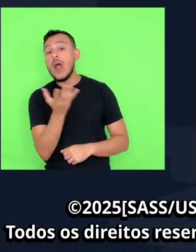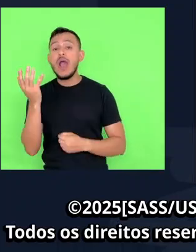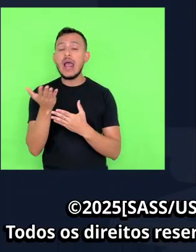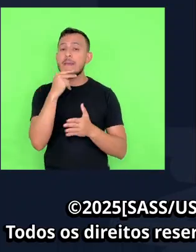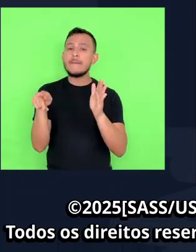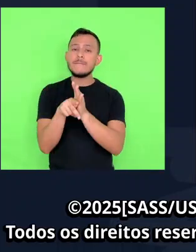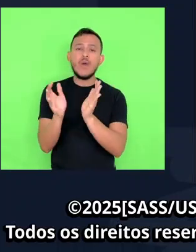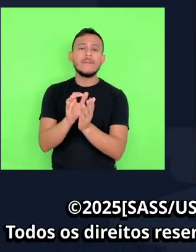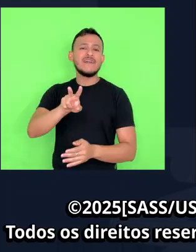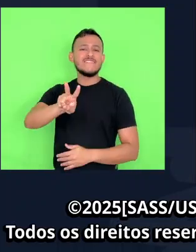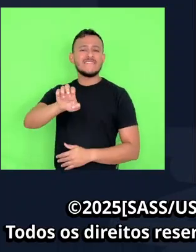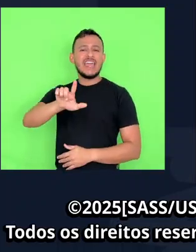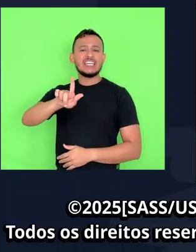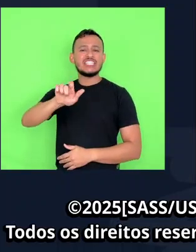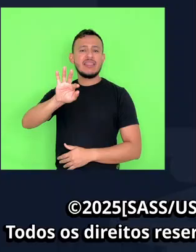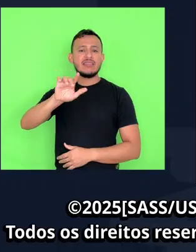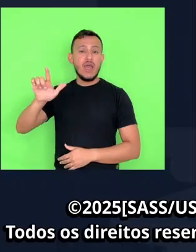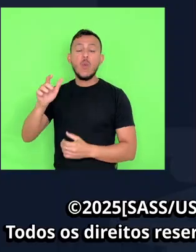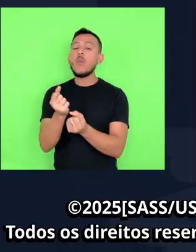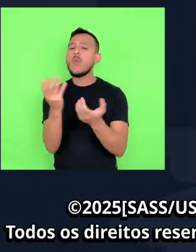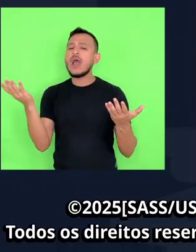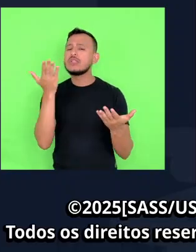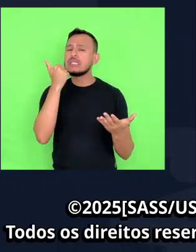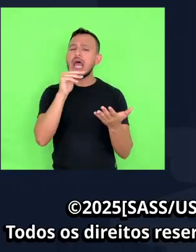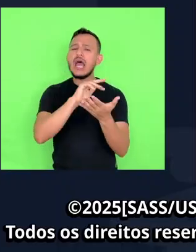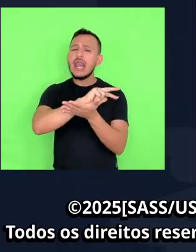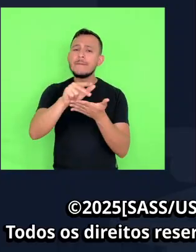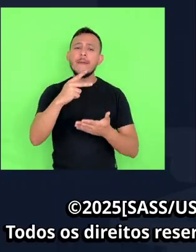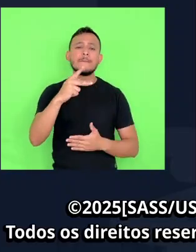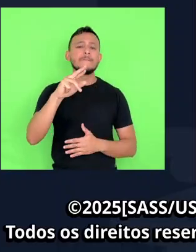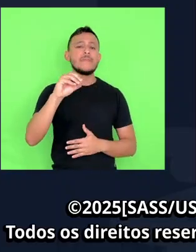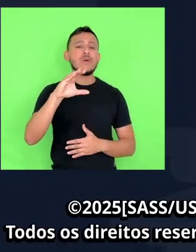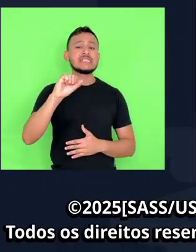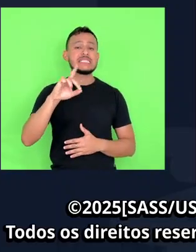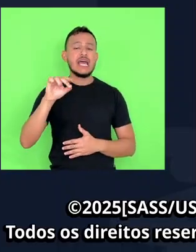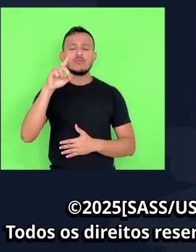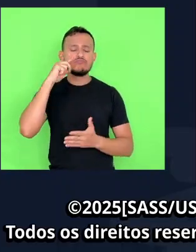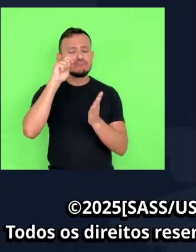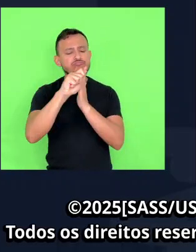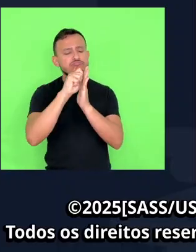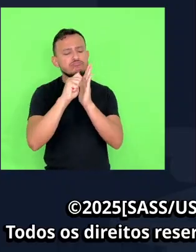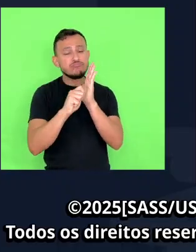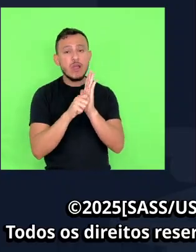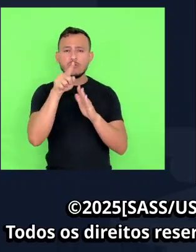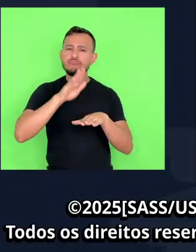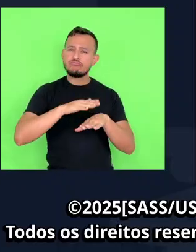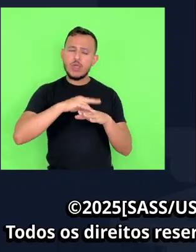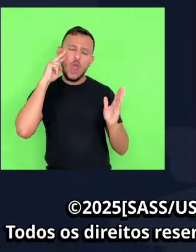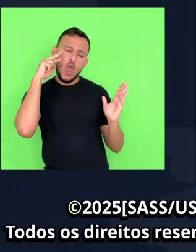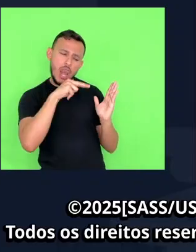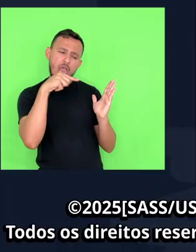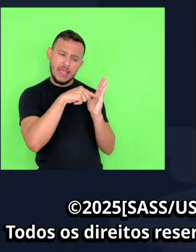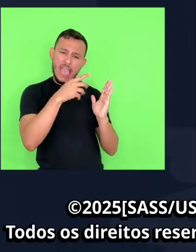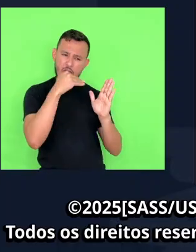eram de origem vegetal, quantos eram ultraprocessados, e olhem para aquilo que vocês escreveram. Você considera que